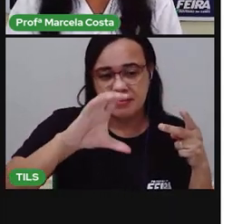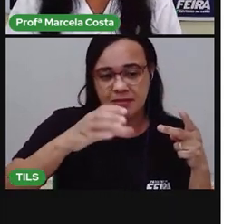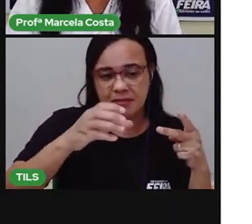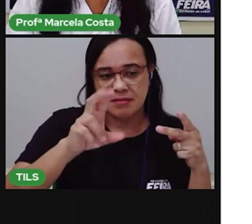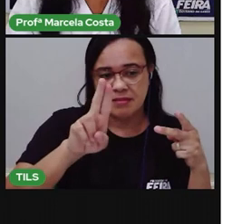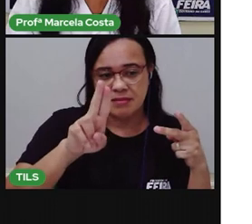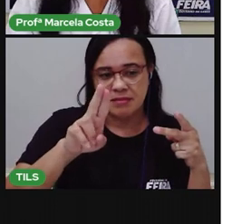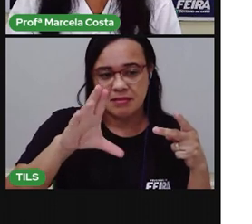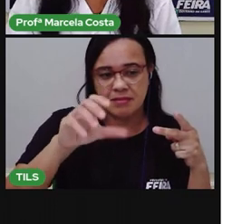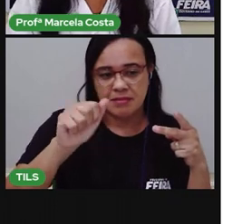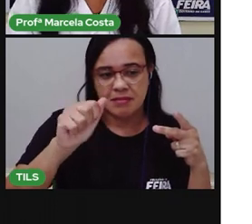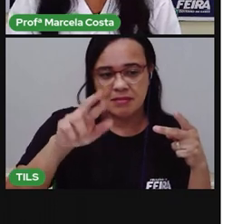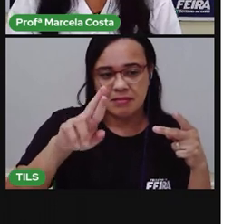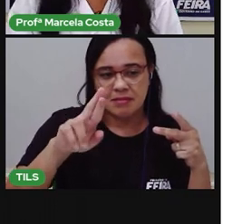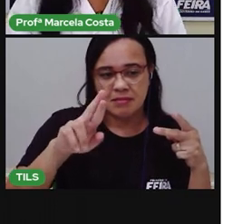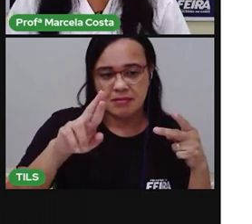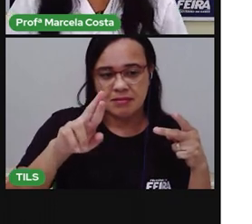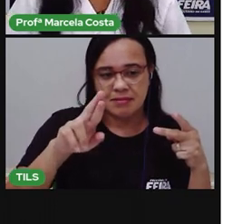Açúcar.